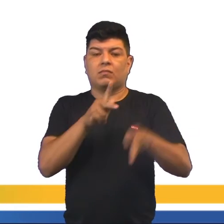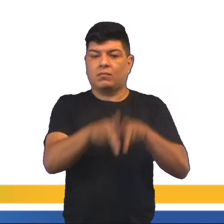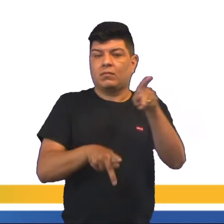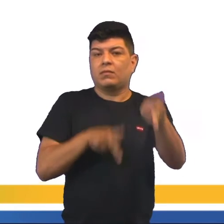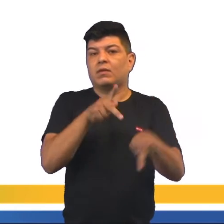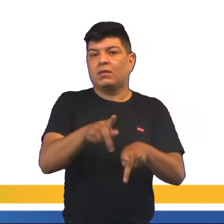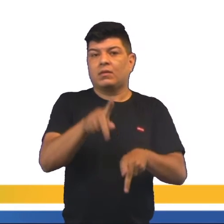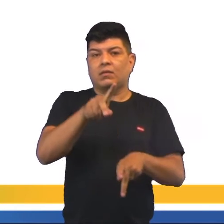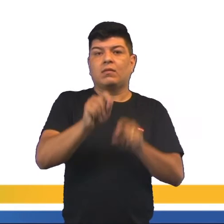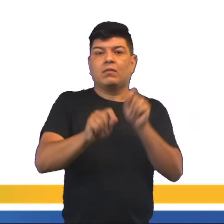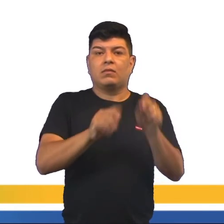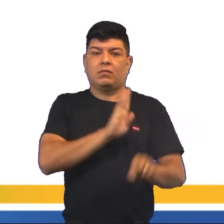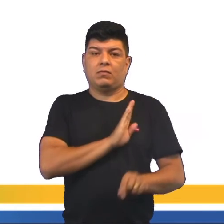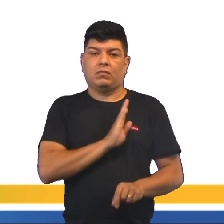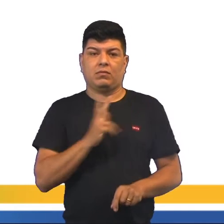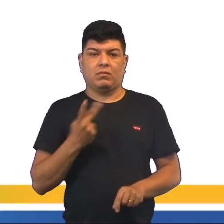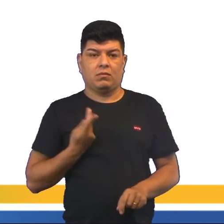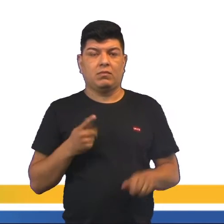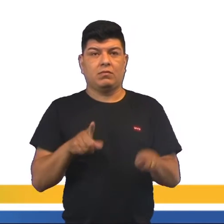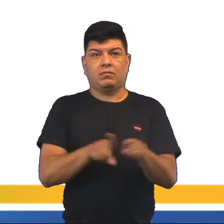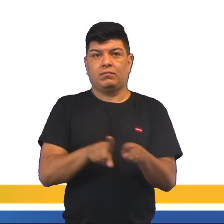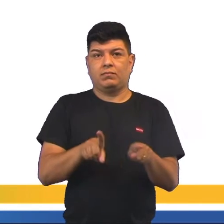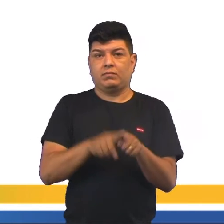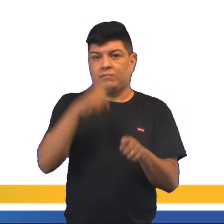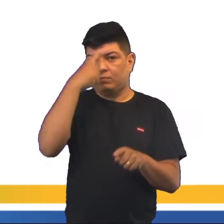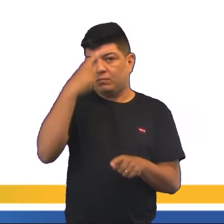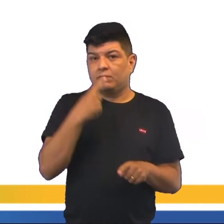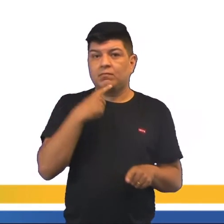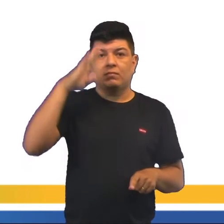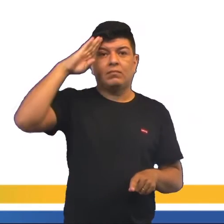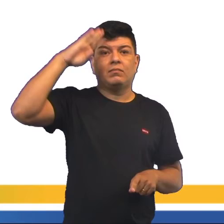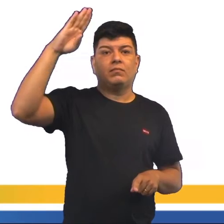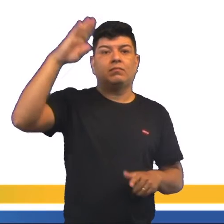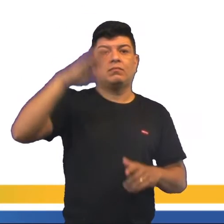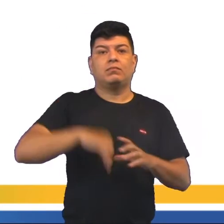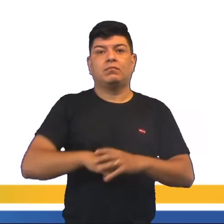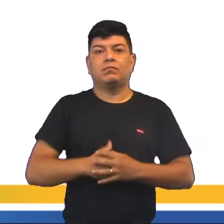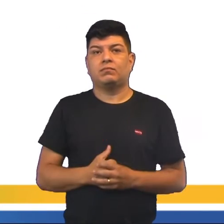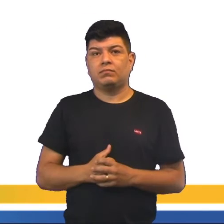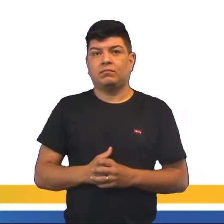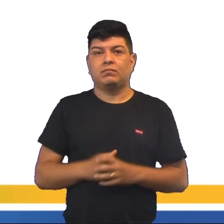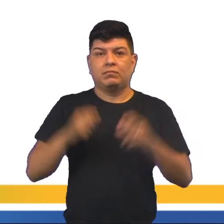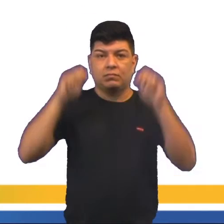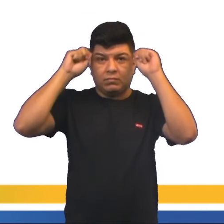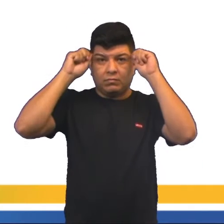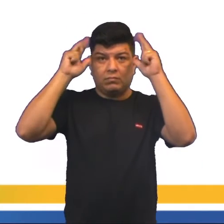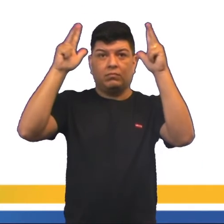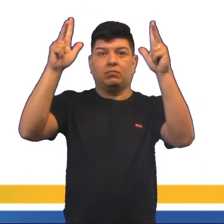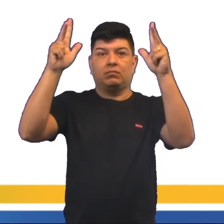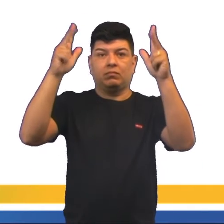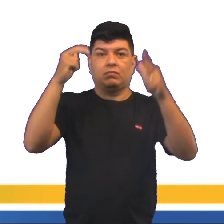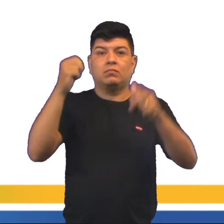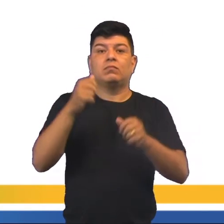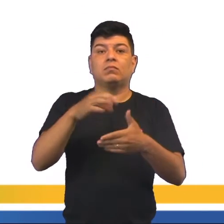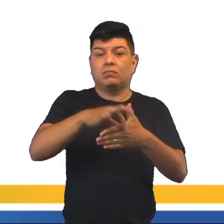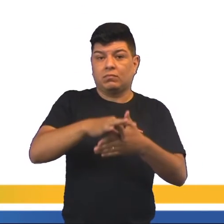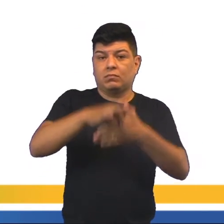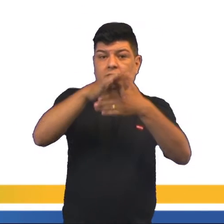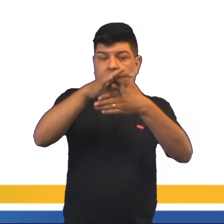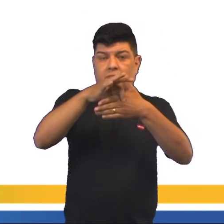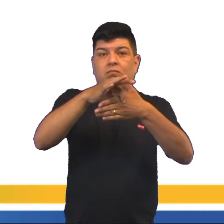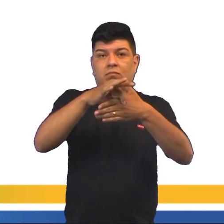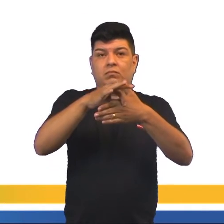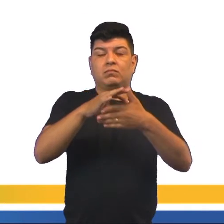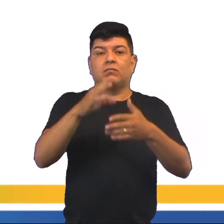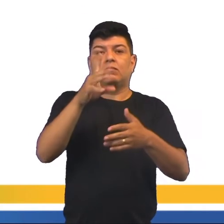né. A gente tem como figura central a de Moisés, né, que liderou o povo hebreu. A data